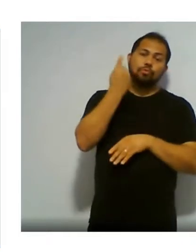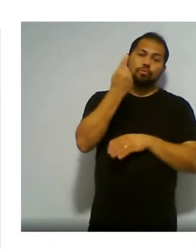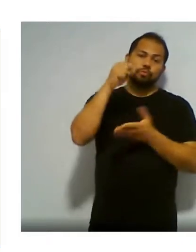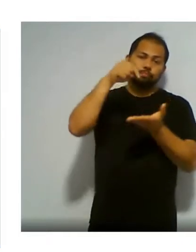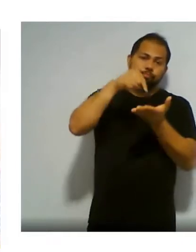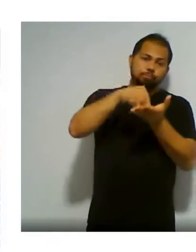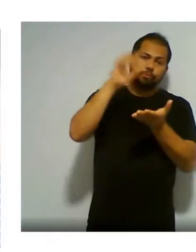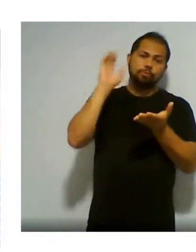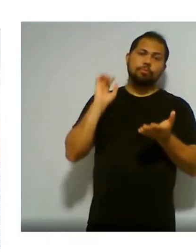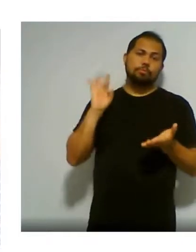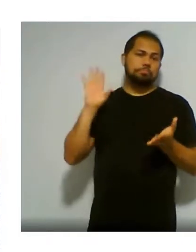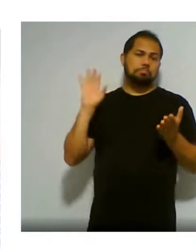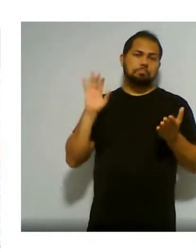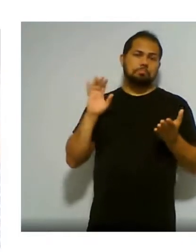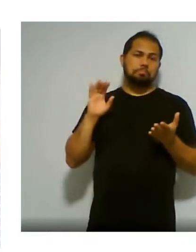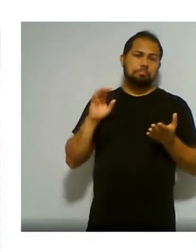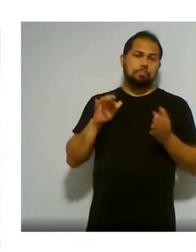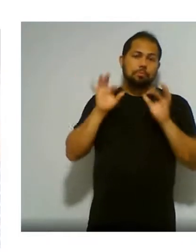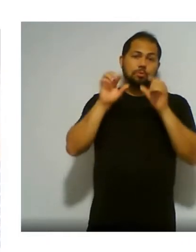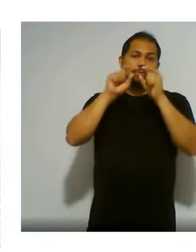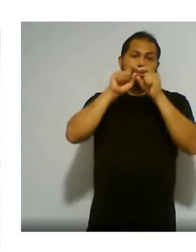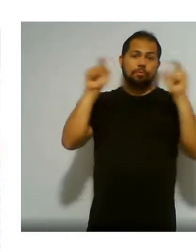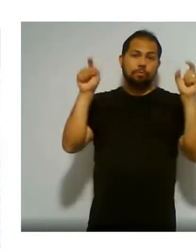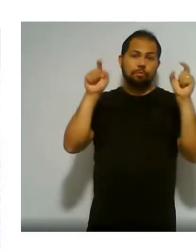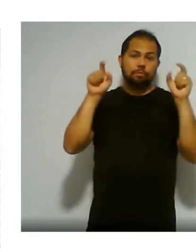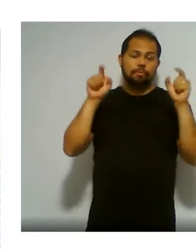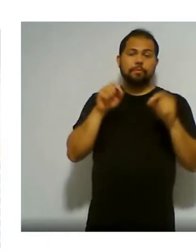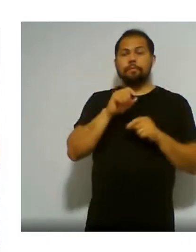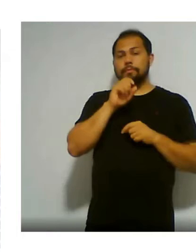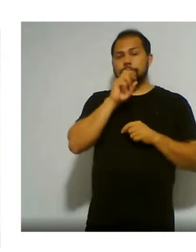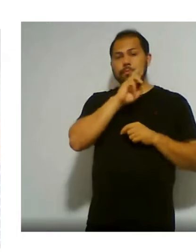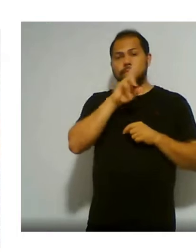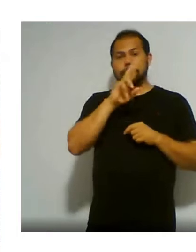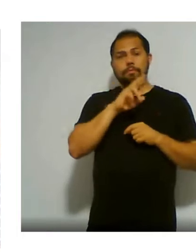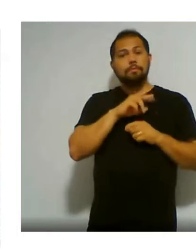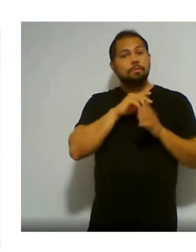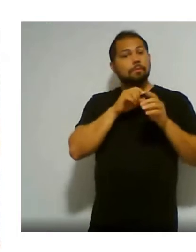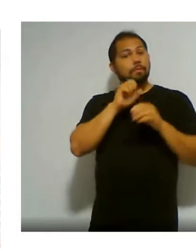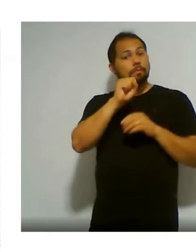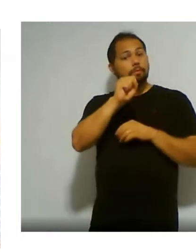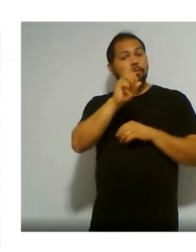Então a frase dela aqui, ó, a Arctic recomenda que você use um ponto.